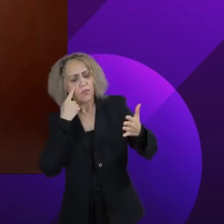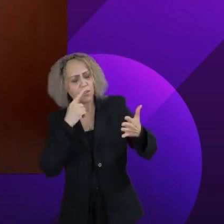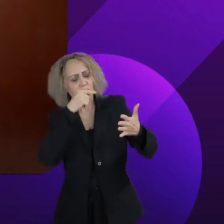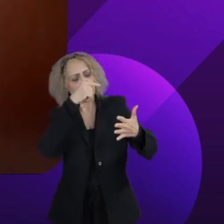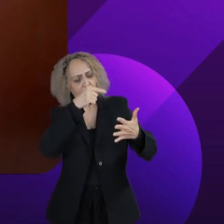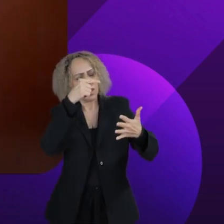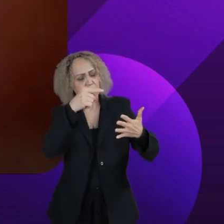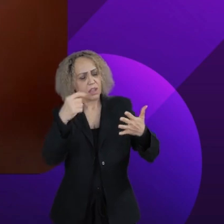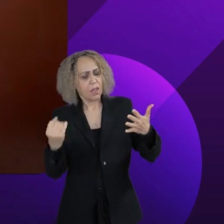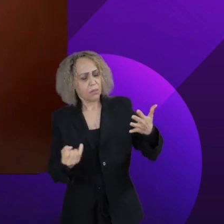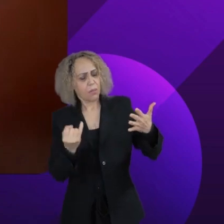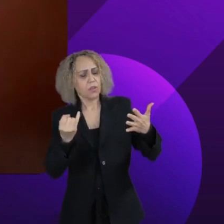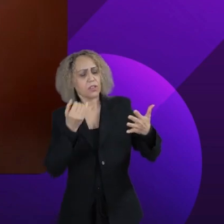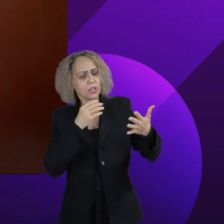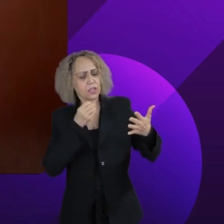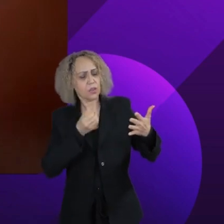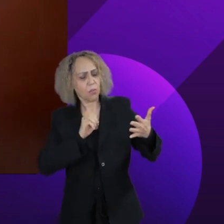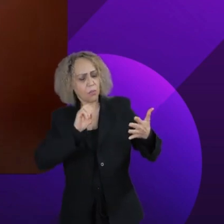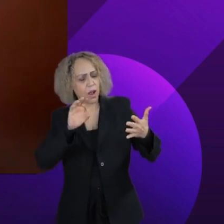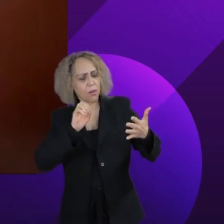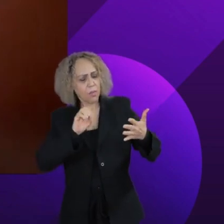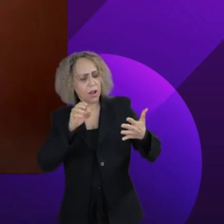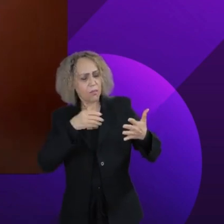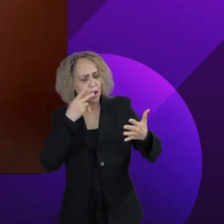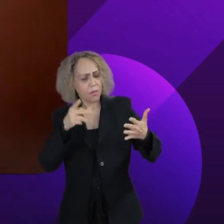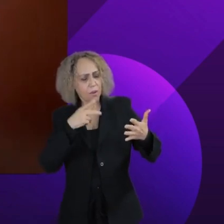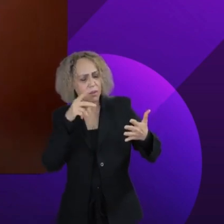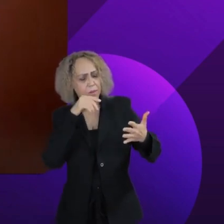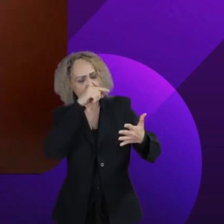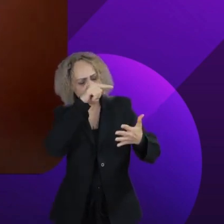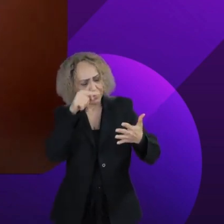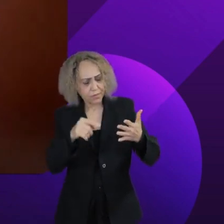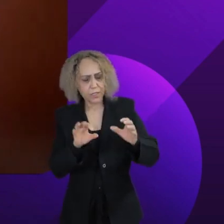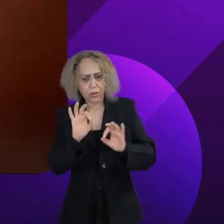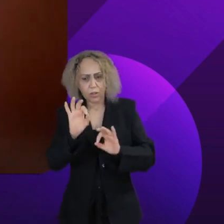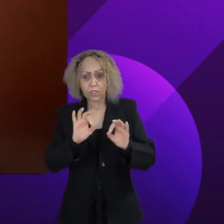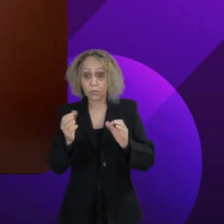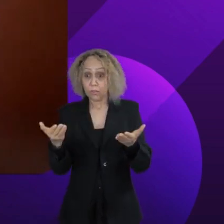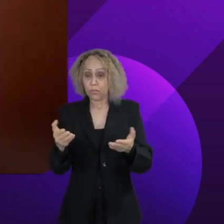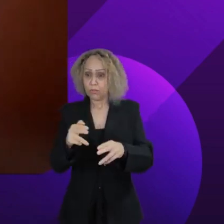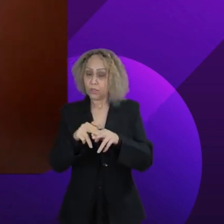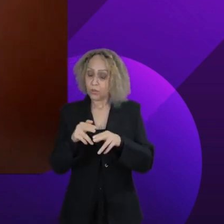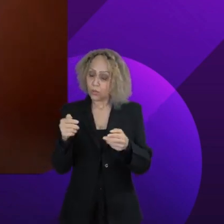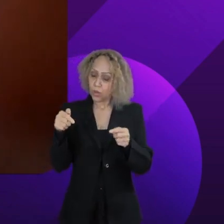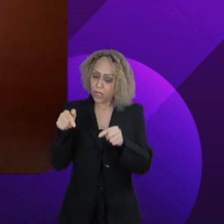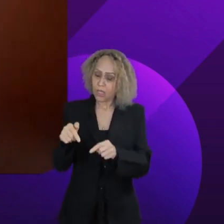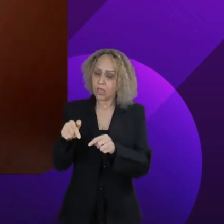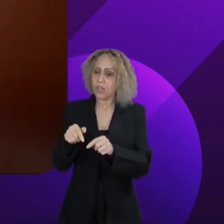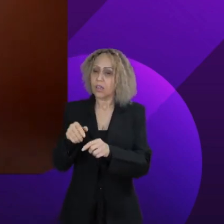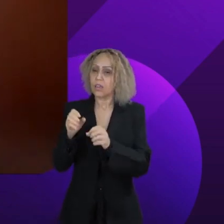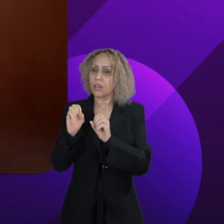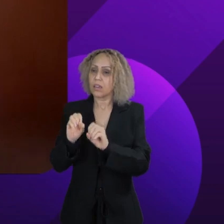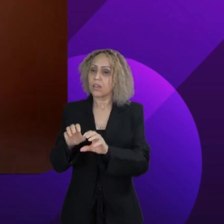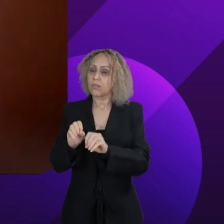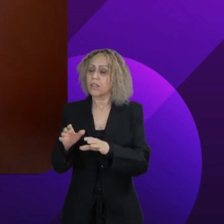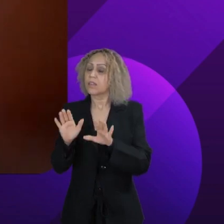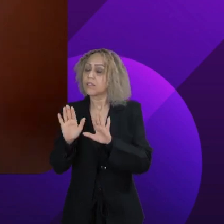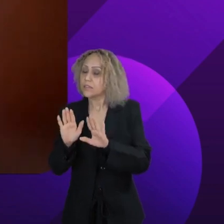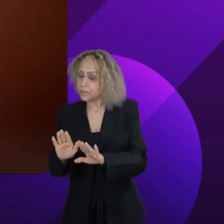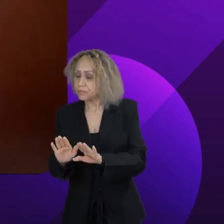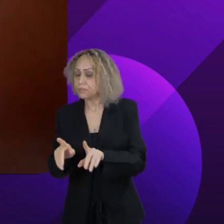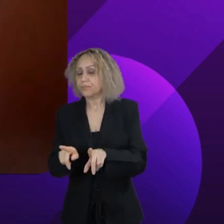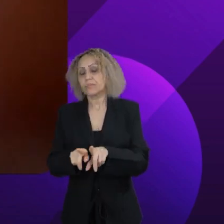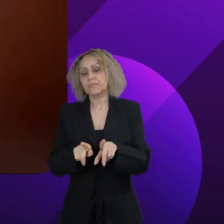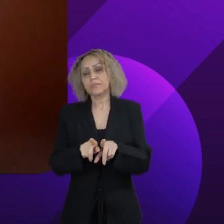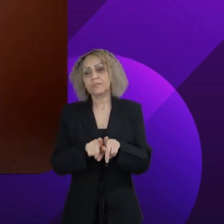organizar para a comunicação. Porque pode ter post conjuntural, espontâneo, daquele